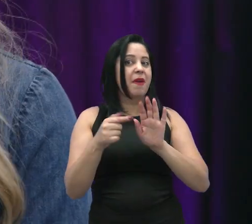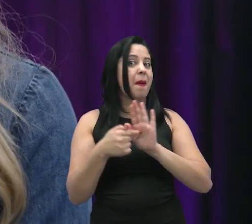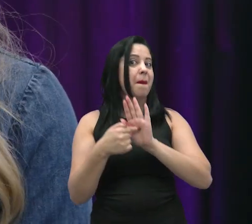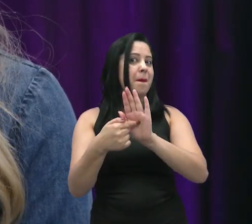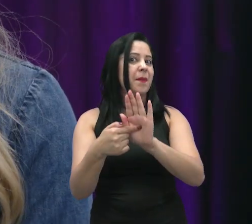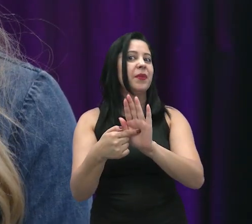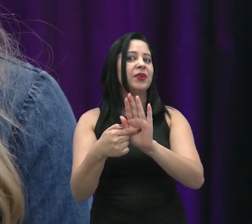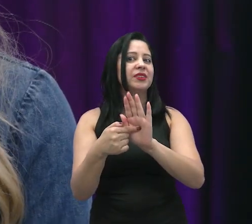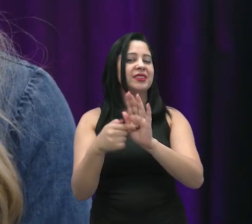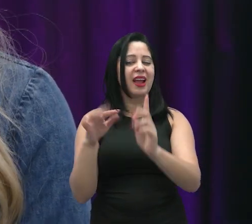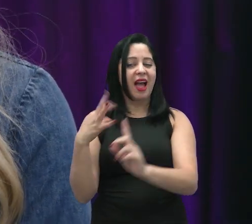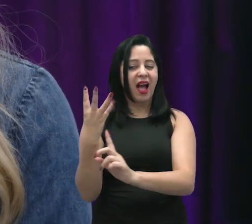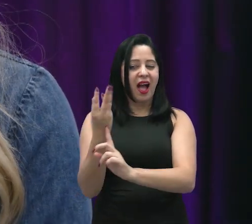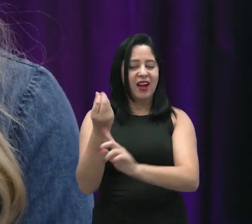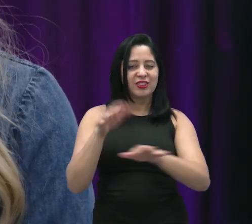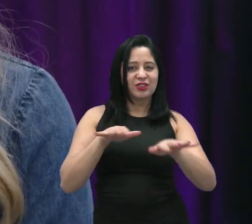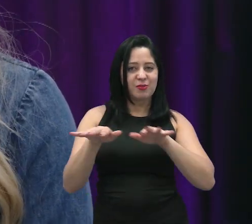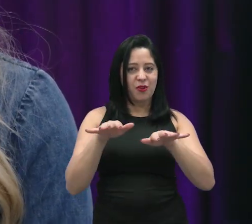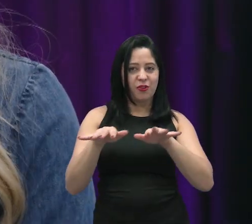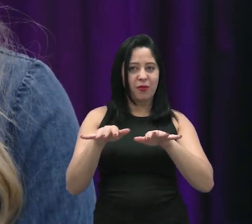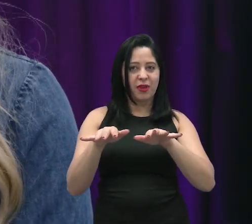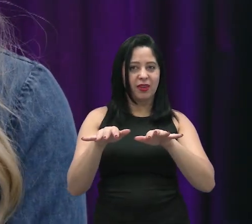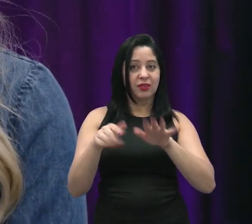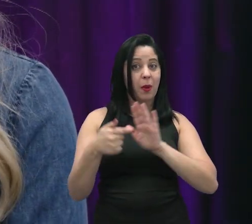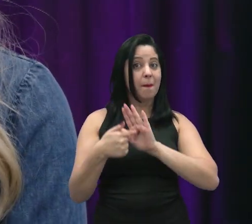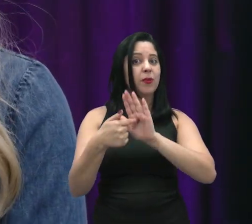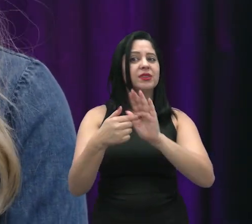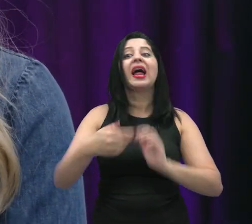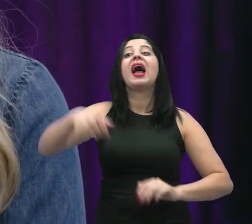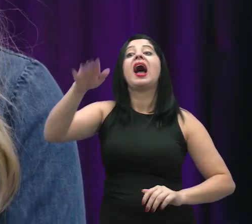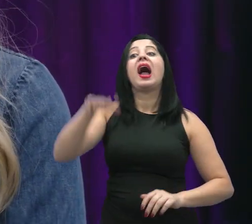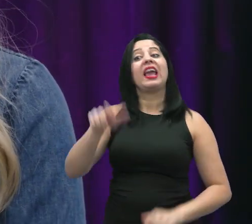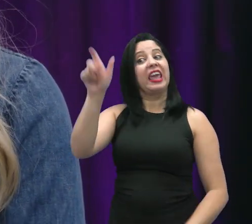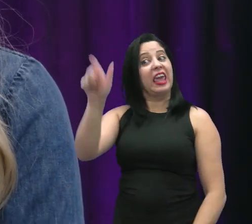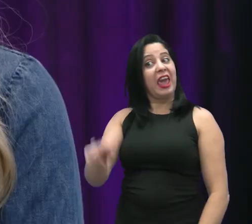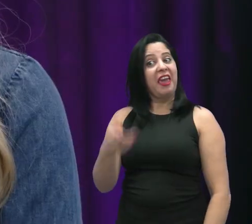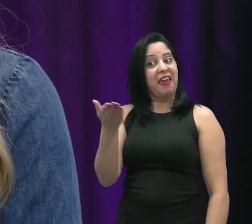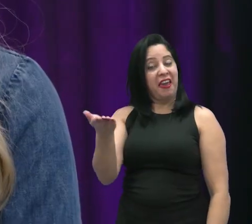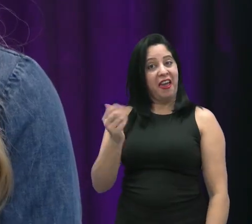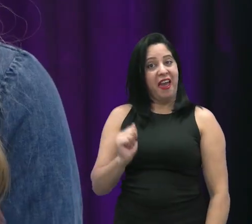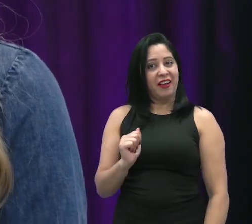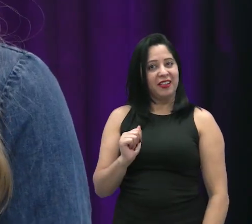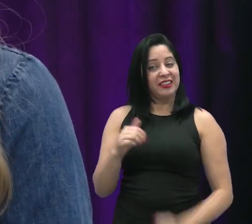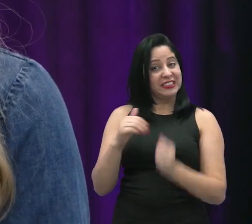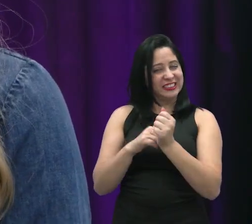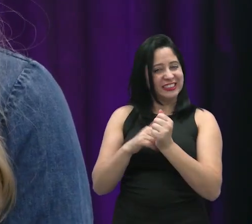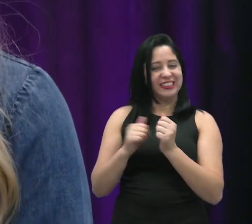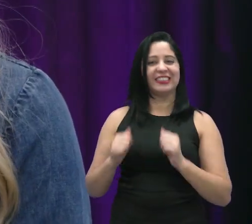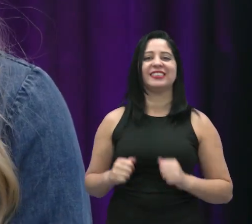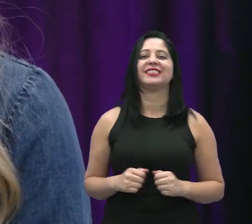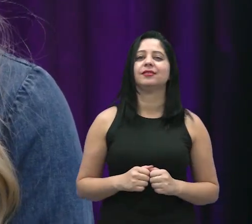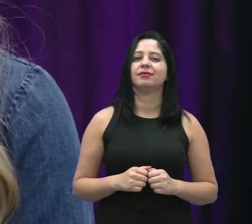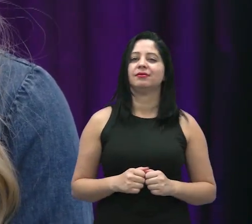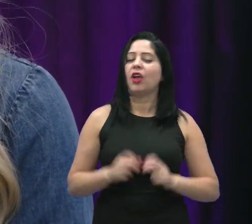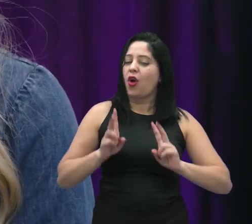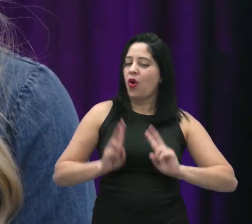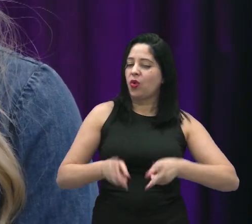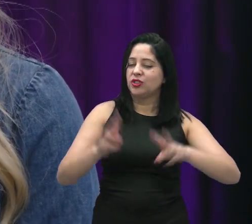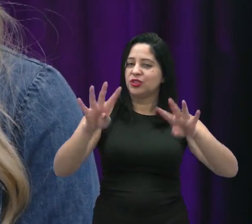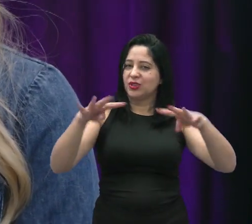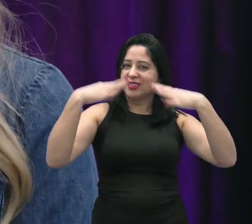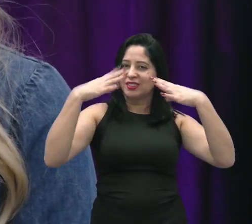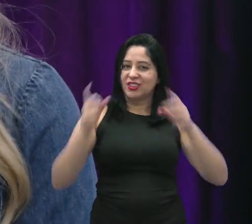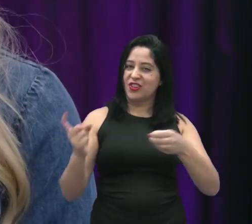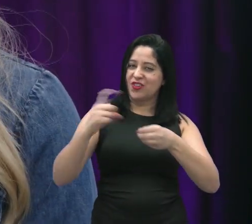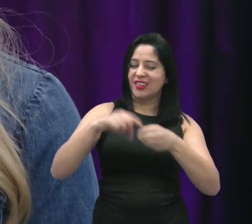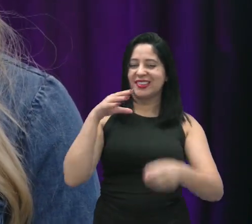ainda vamos revelar o nosso quadro Arte e Movimento. Vamos mostrar quem é o nosso artista dessa semana.